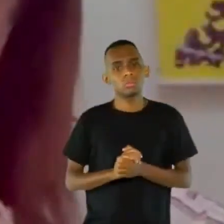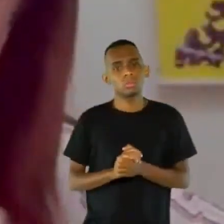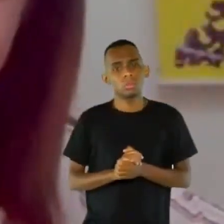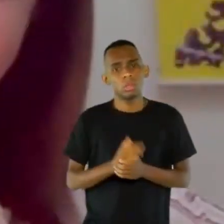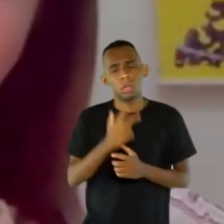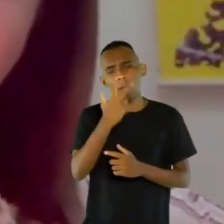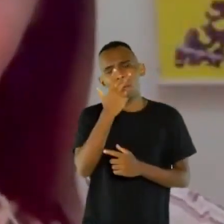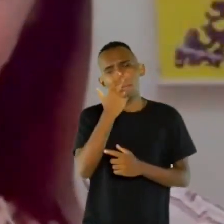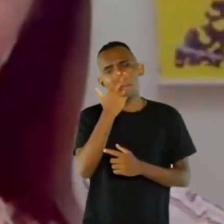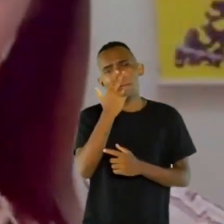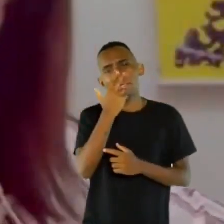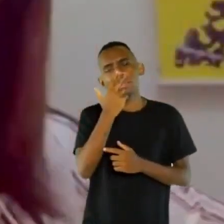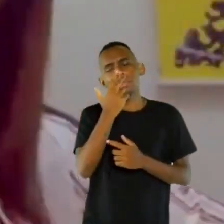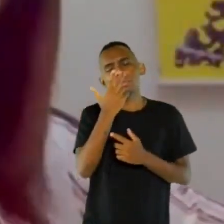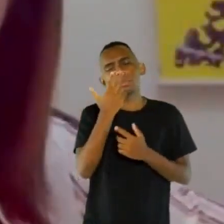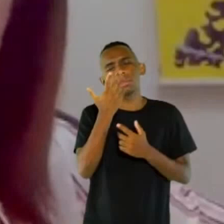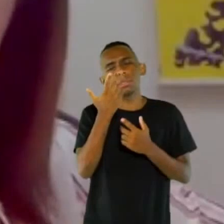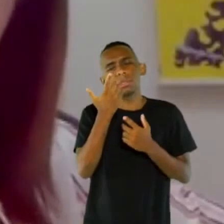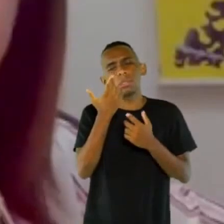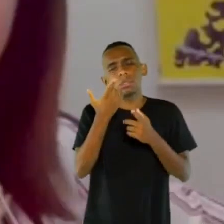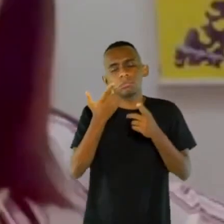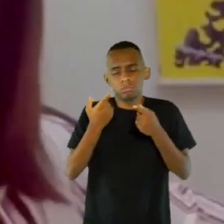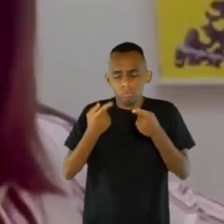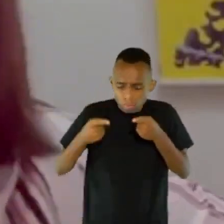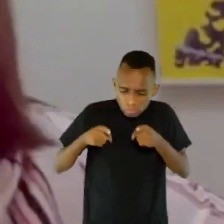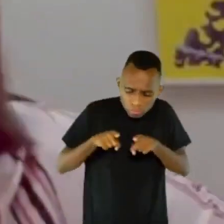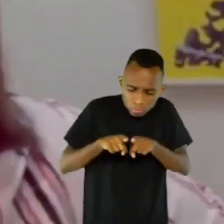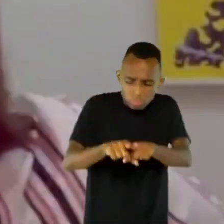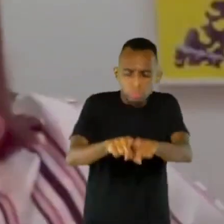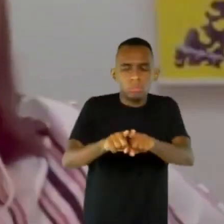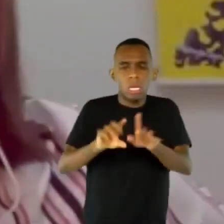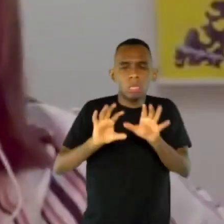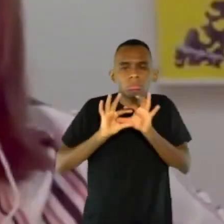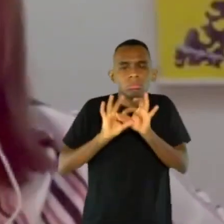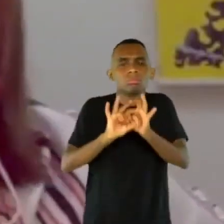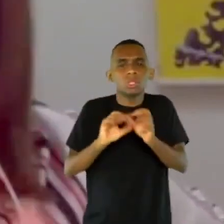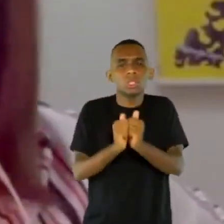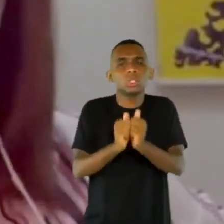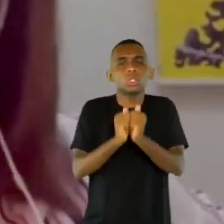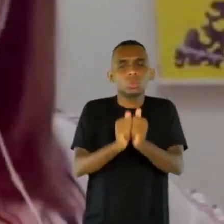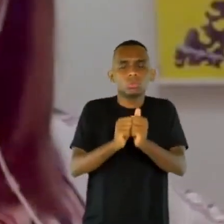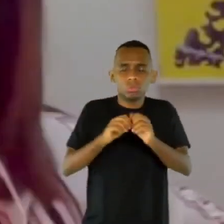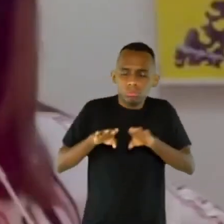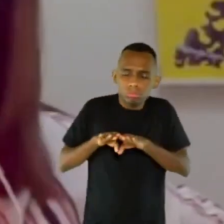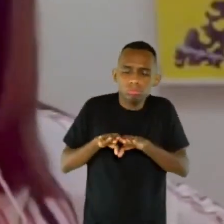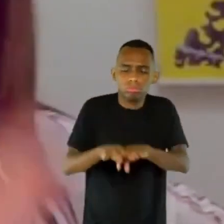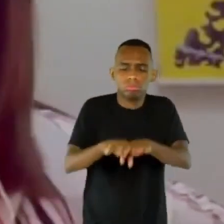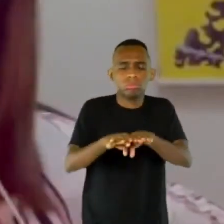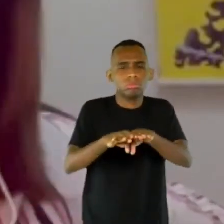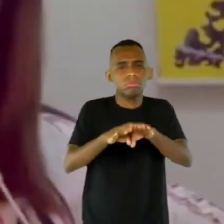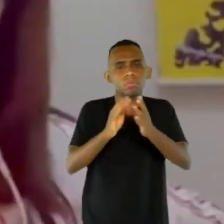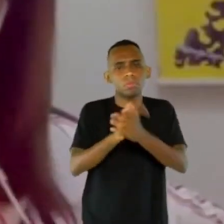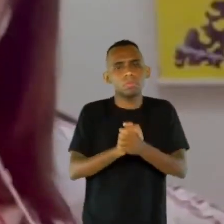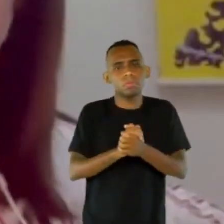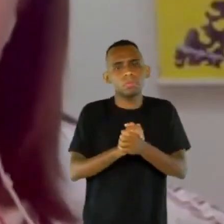sinfonia, entendeu? Eu acho que os músicos devem sentir devem ter uma sensação semelhante quando eles compõem,